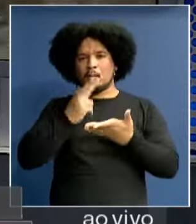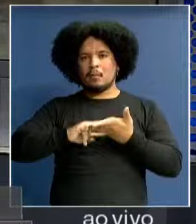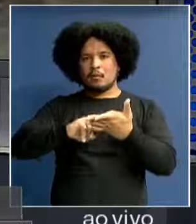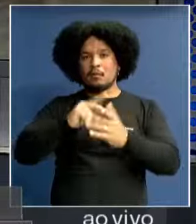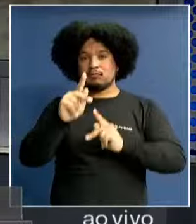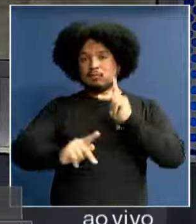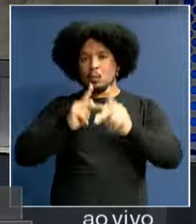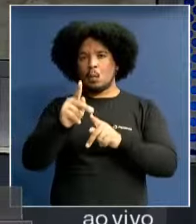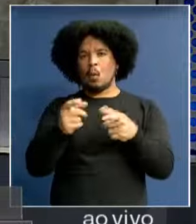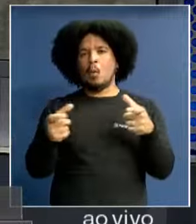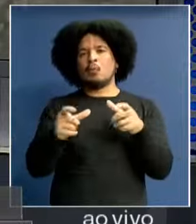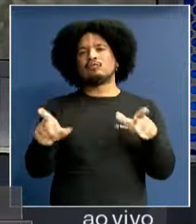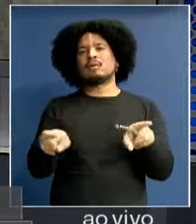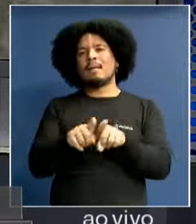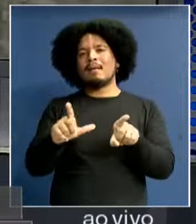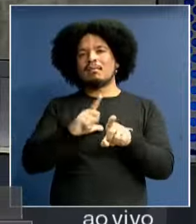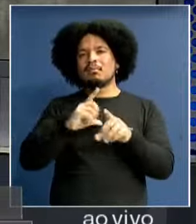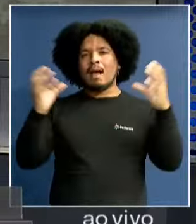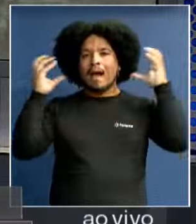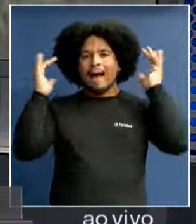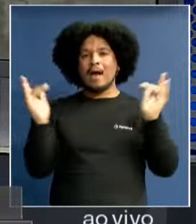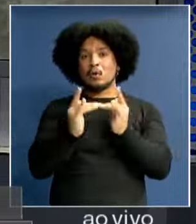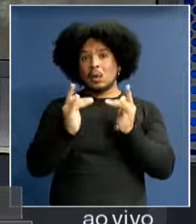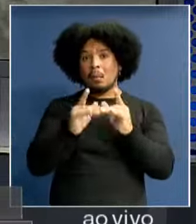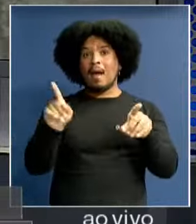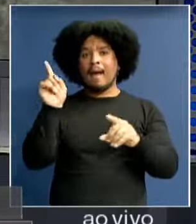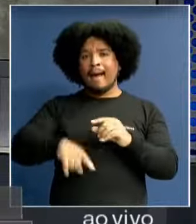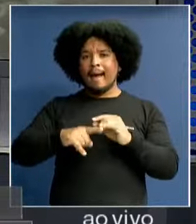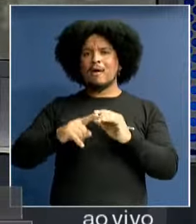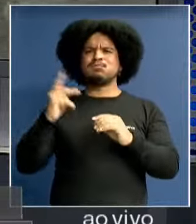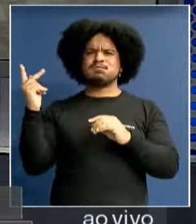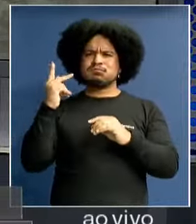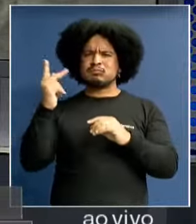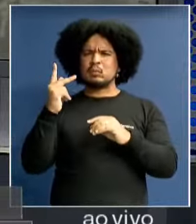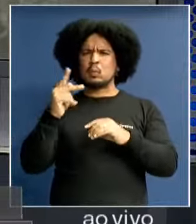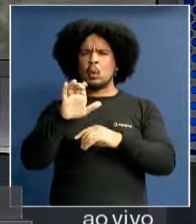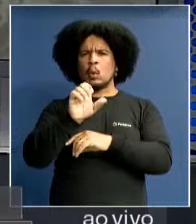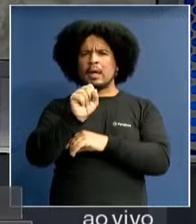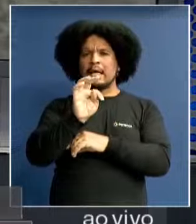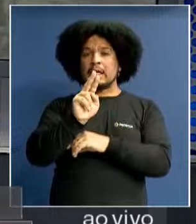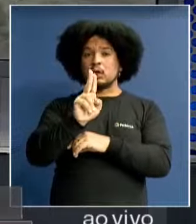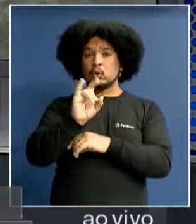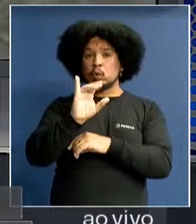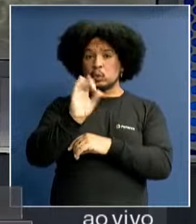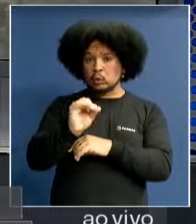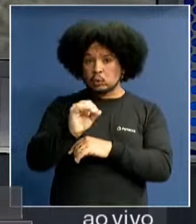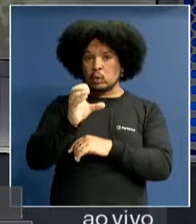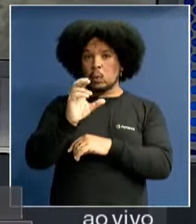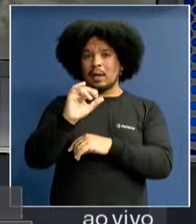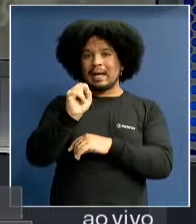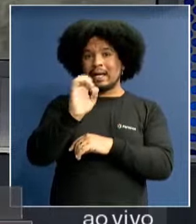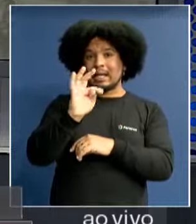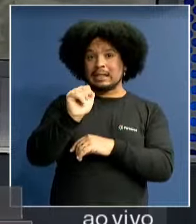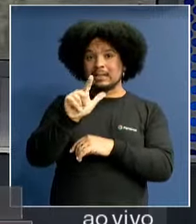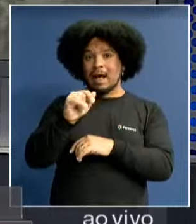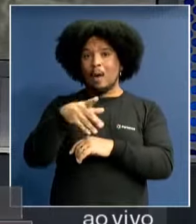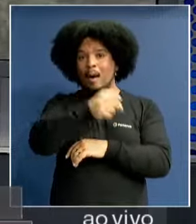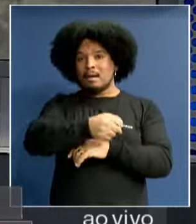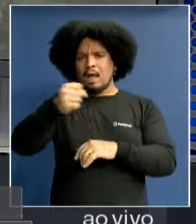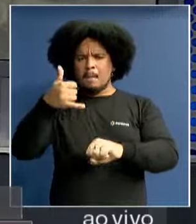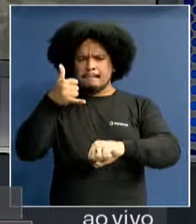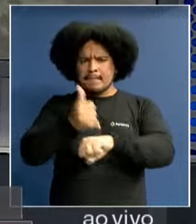onde fica também a Rádio Guaíba, que é uma rádio histórica. O Estúdio Cristal é essa porta de ferro aqui, ó, bem na esquina,